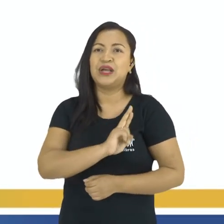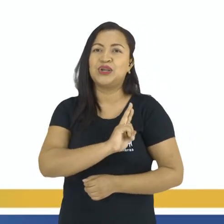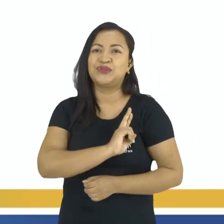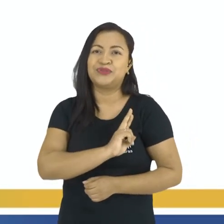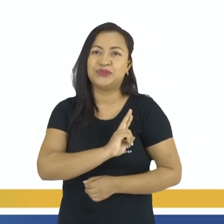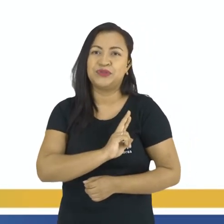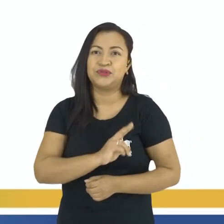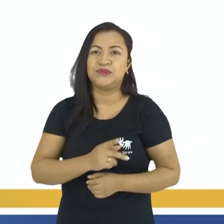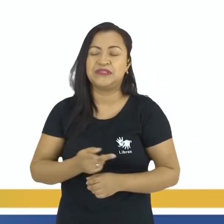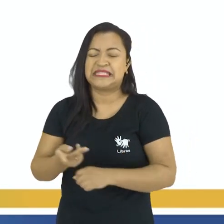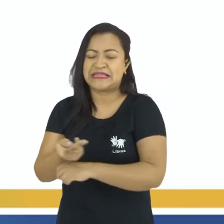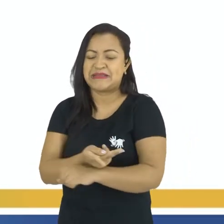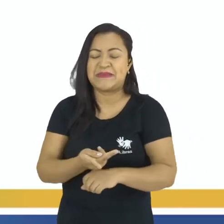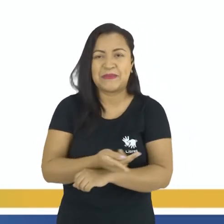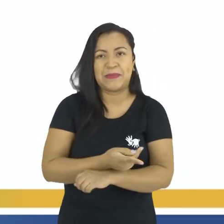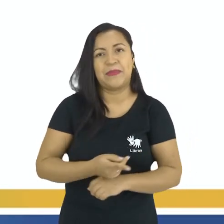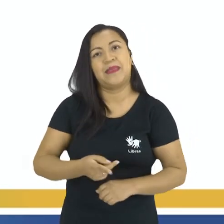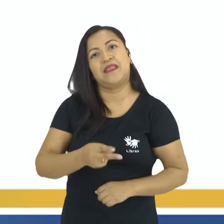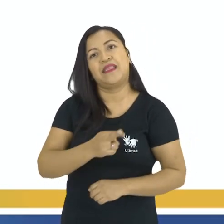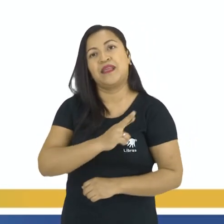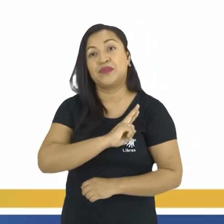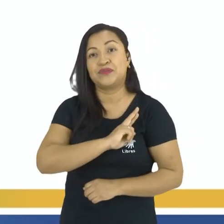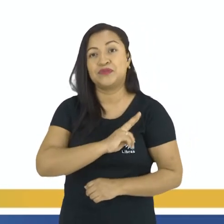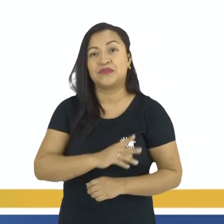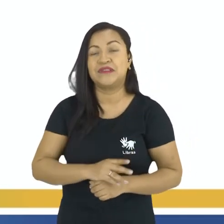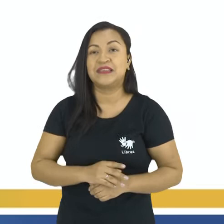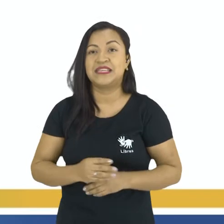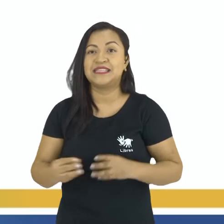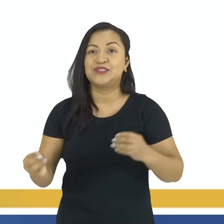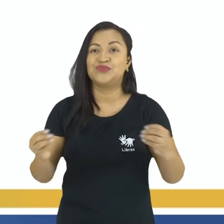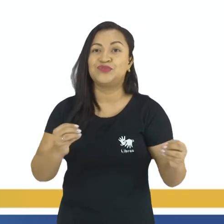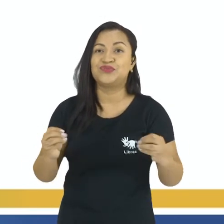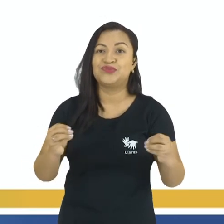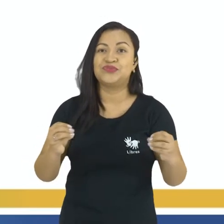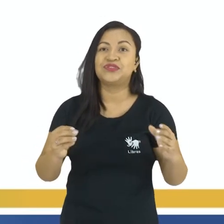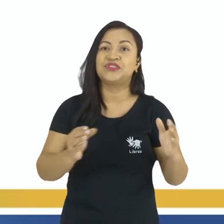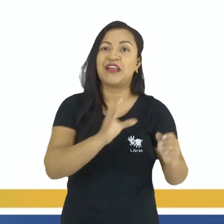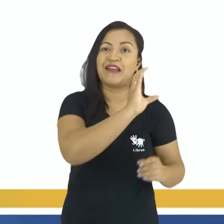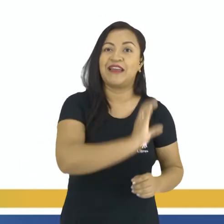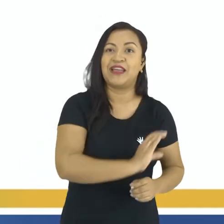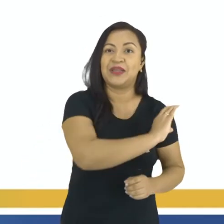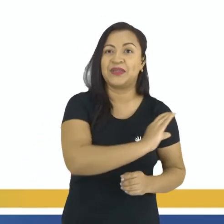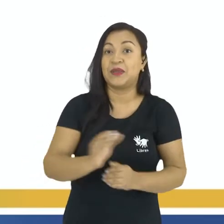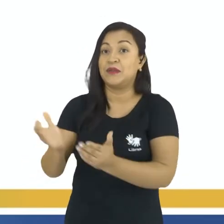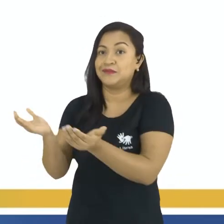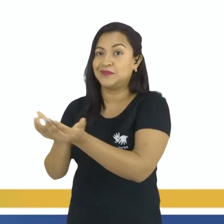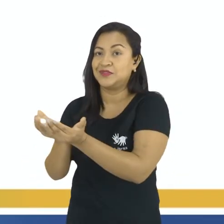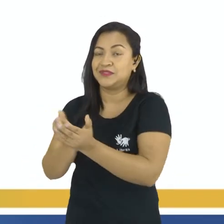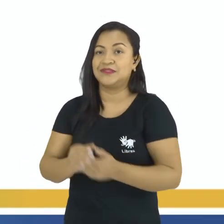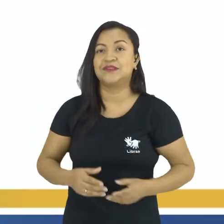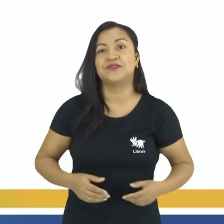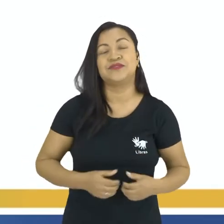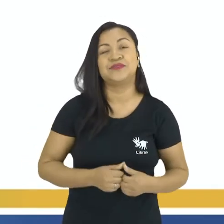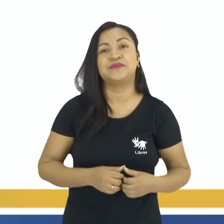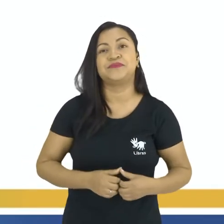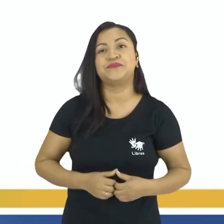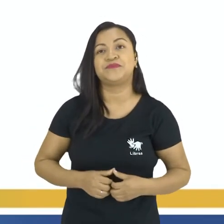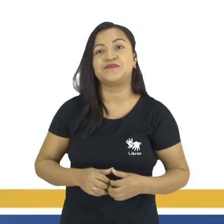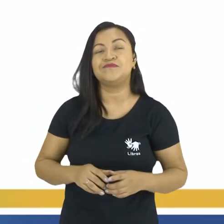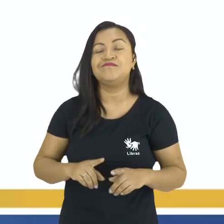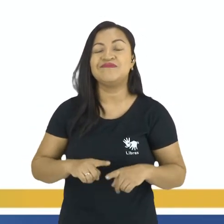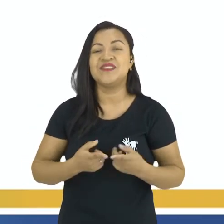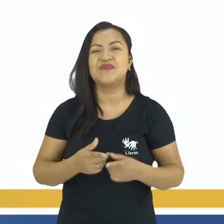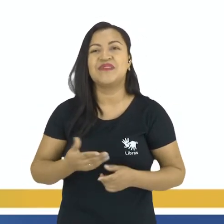essas perseguições religiosas, essa disputa entre a Igreja Católica e as religiões protestantes, hoje, né, apesar de um